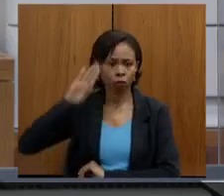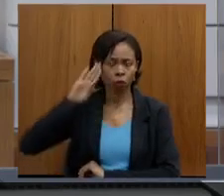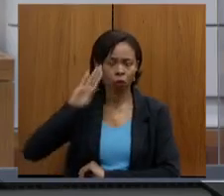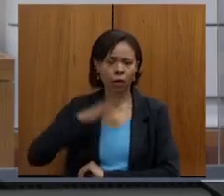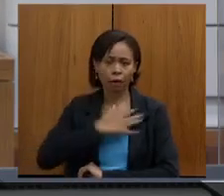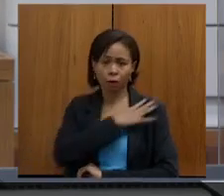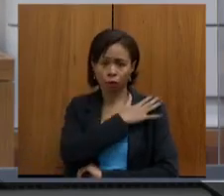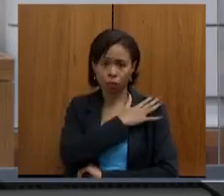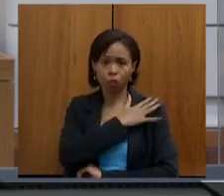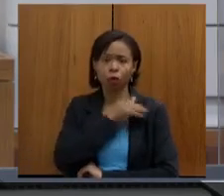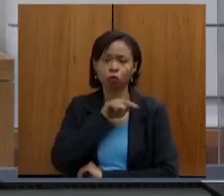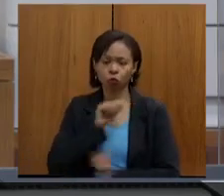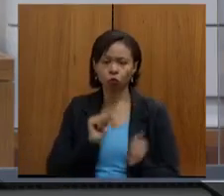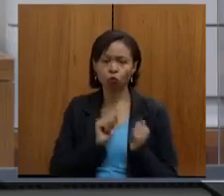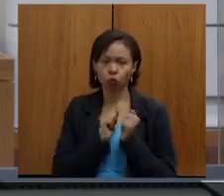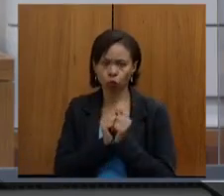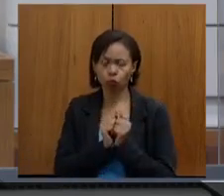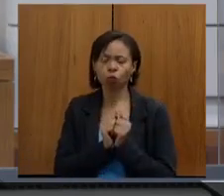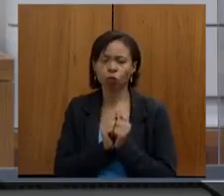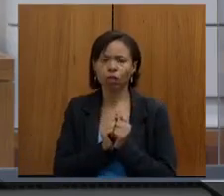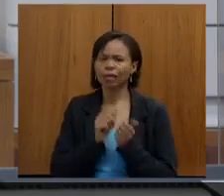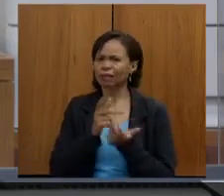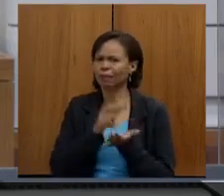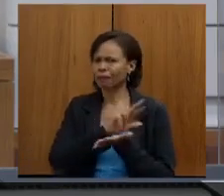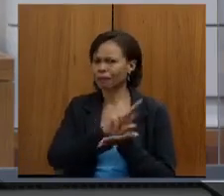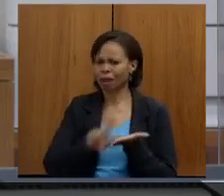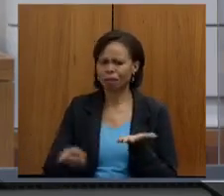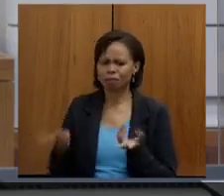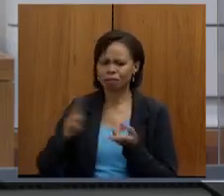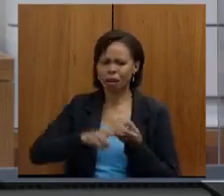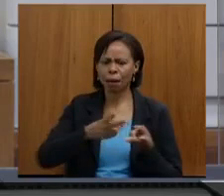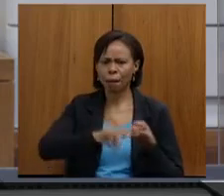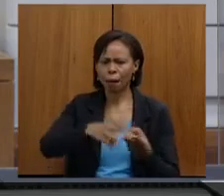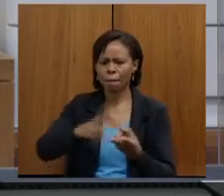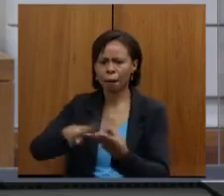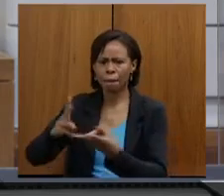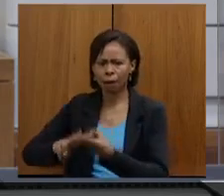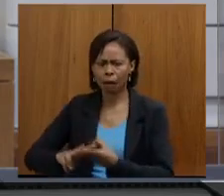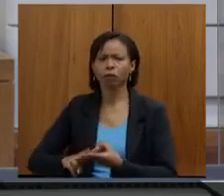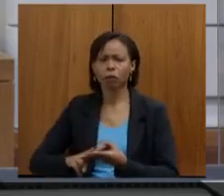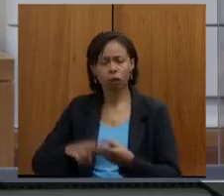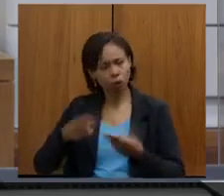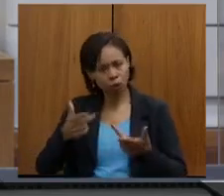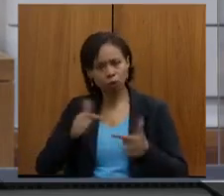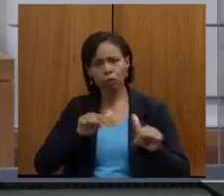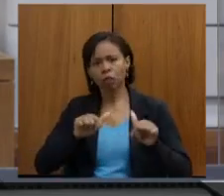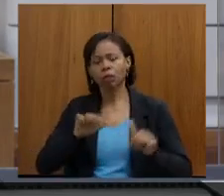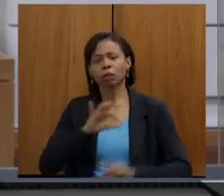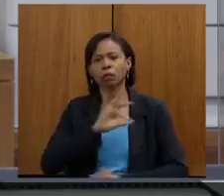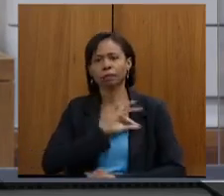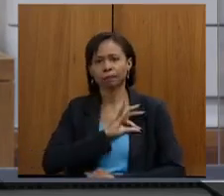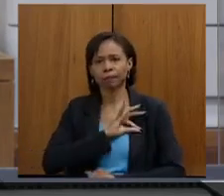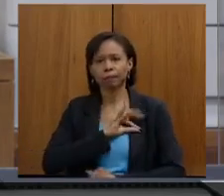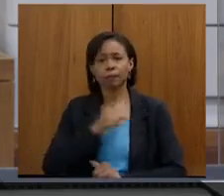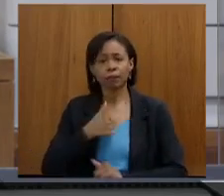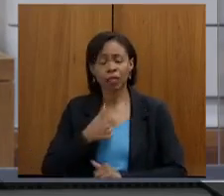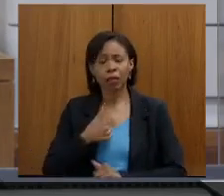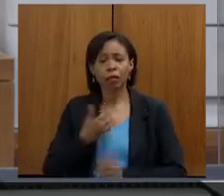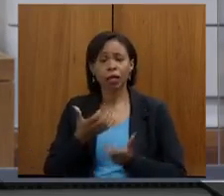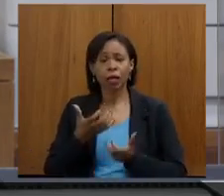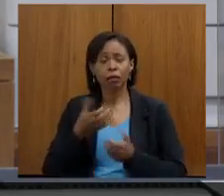e vários estão sendo preso indiciado já pelo trabalho da PM Tom eu só queria era alertar